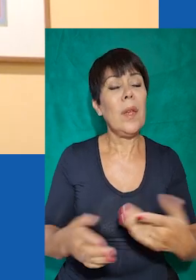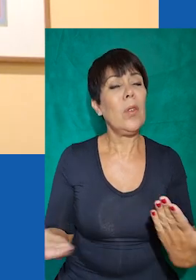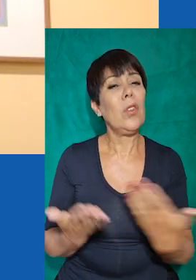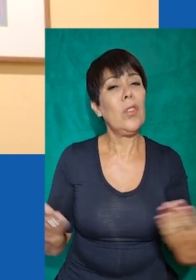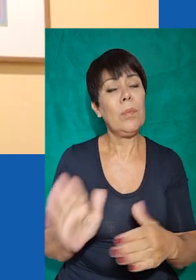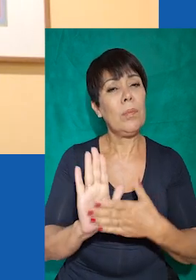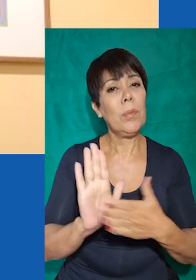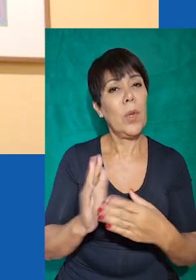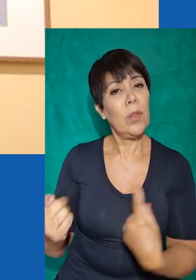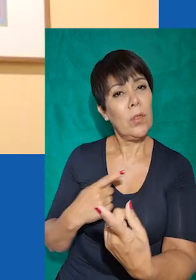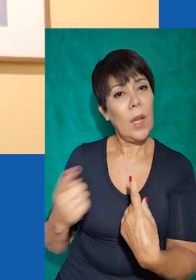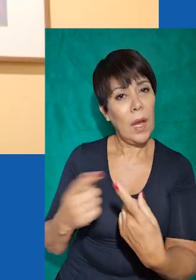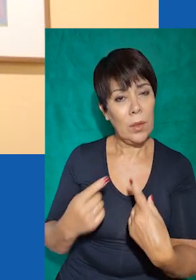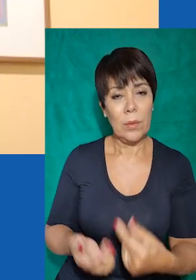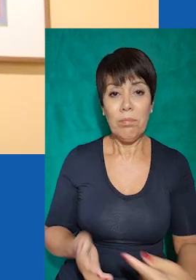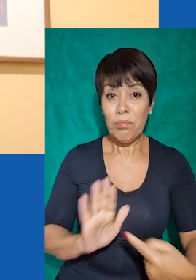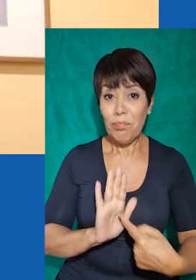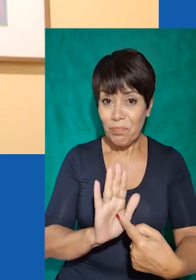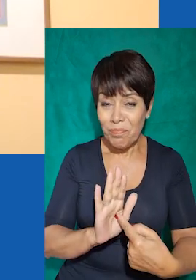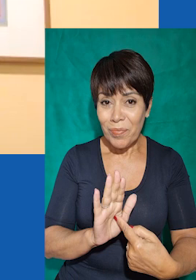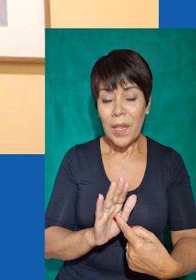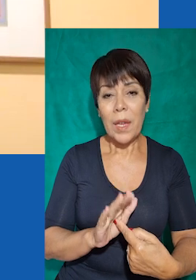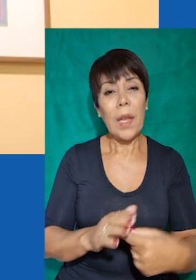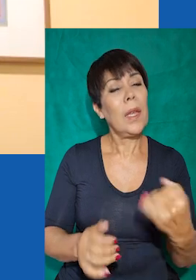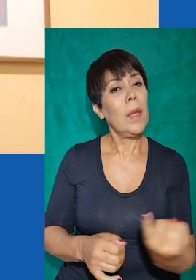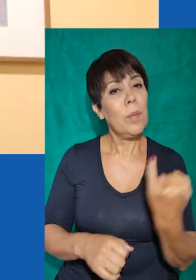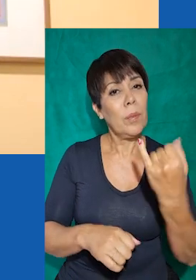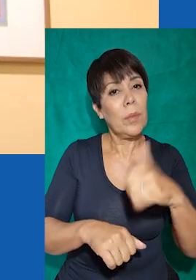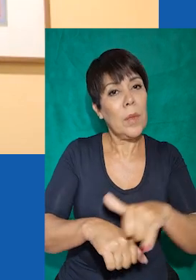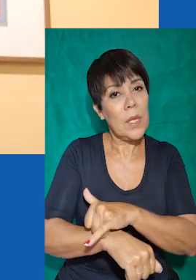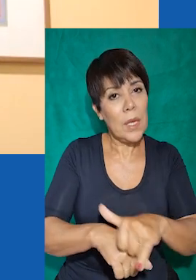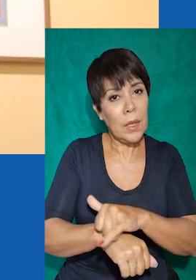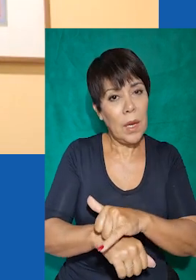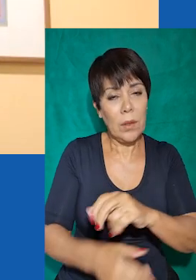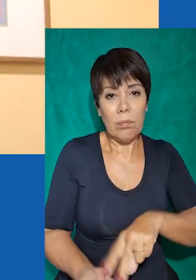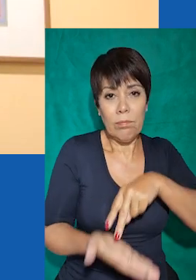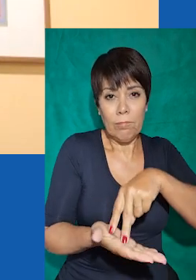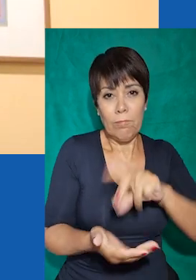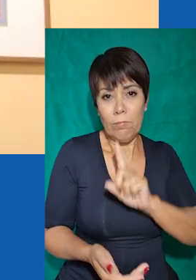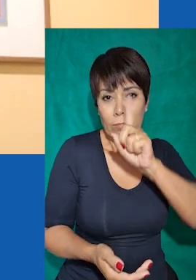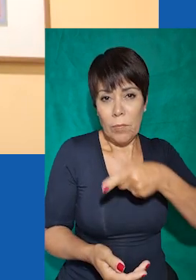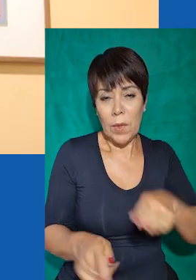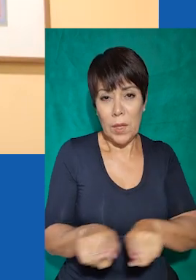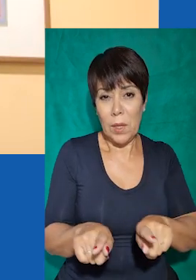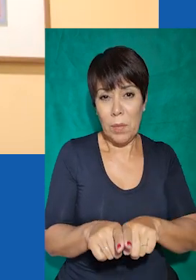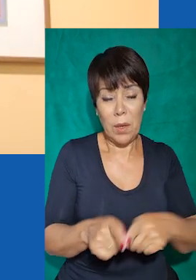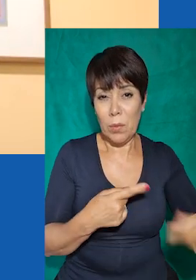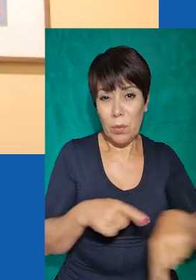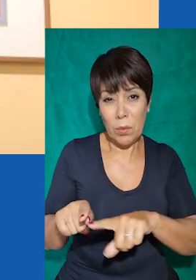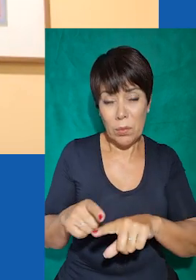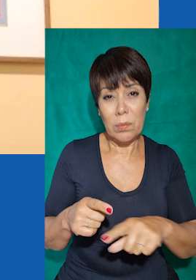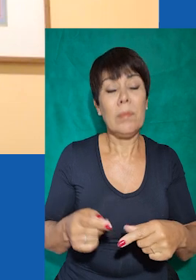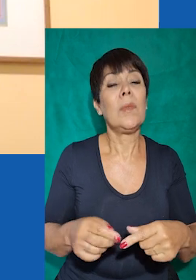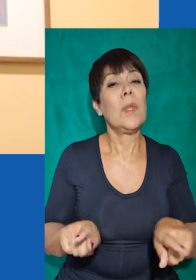o mundo. Aí está a importância estratégica de resistir ao autoritarismo e aos abusos com o